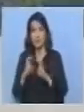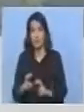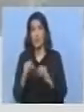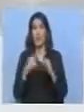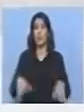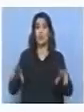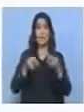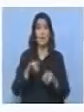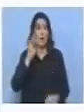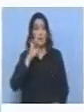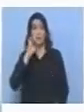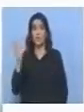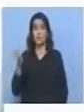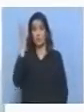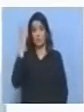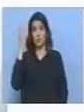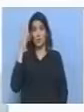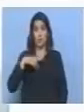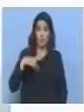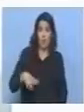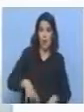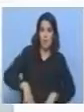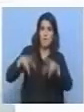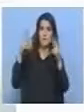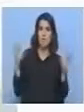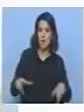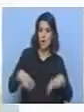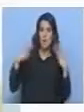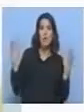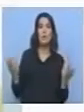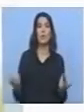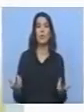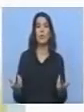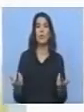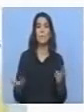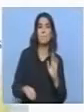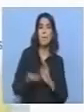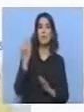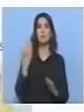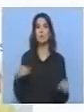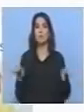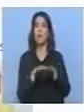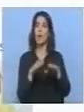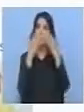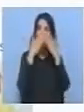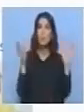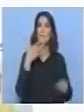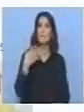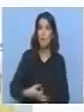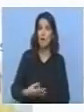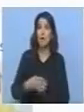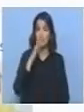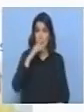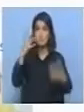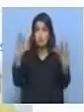é a chave para um país evoluído, para um país rico, para um país mais igual e mais democrático, se isto fosse